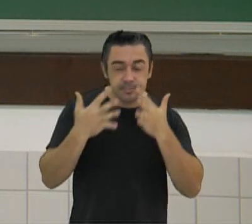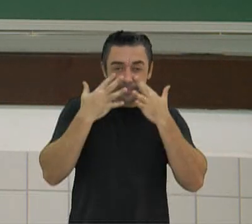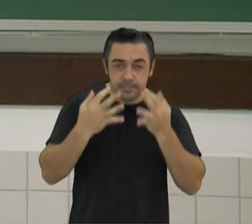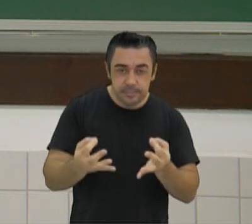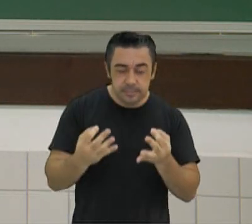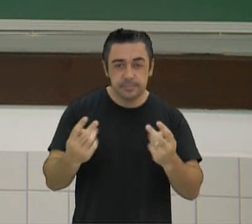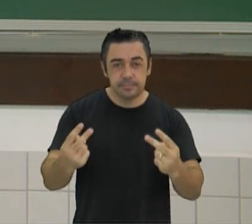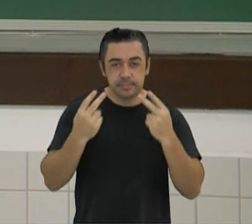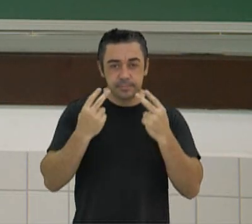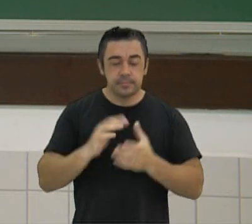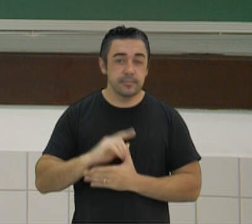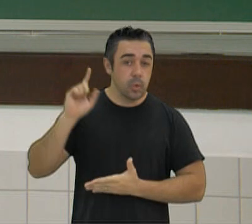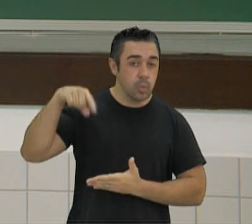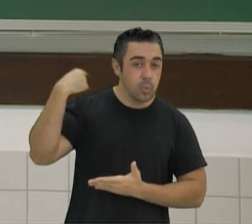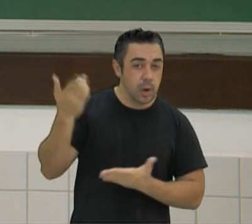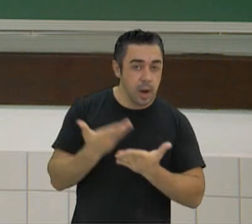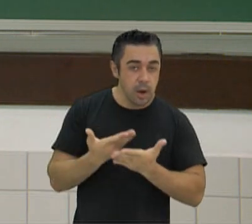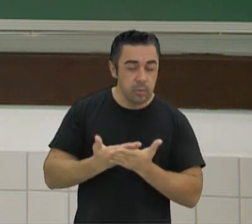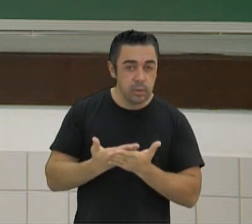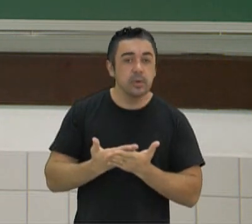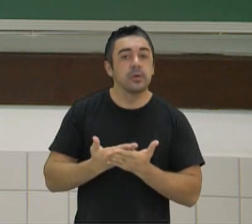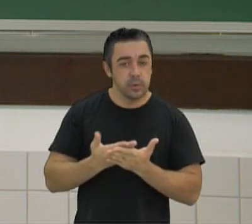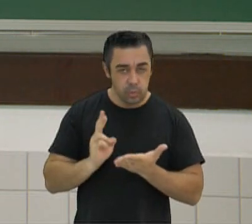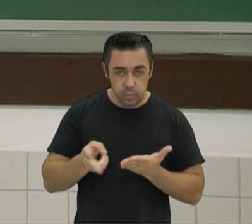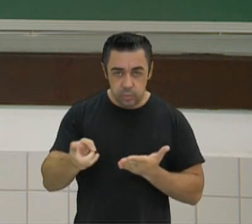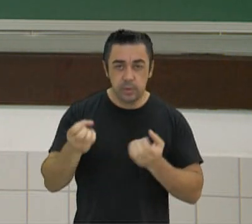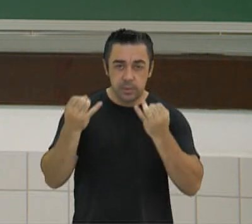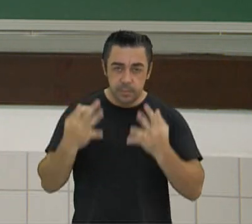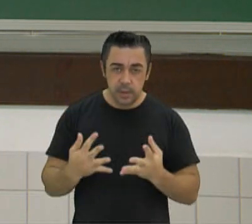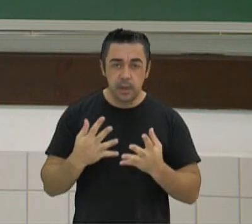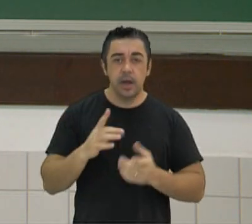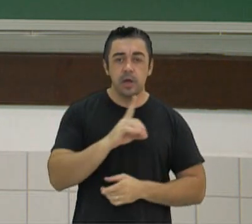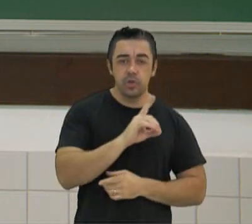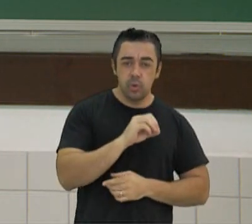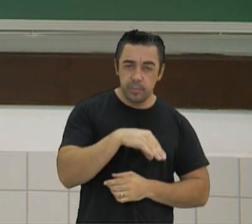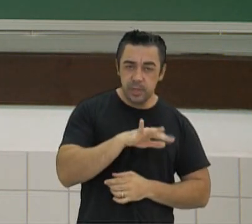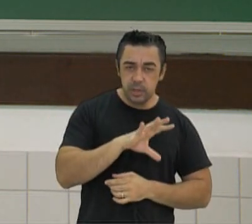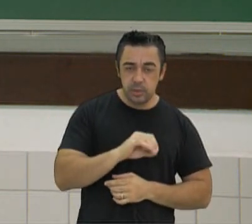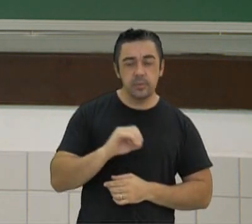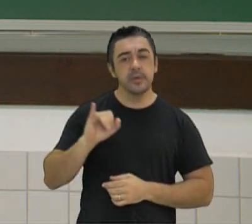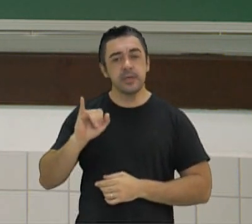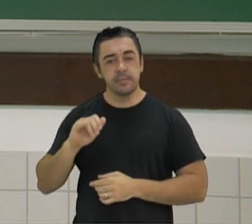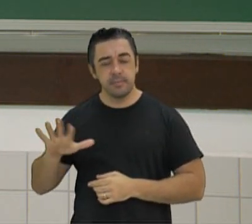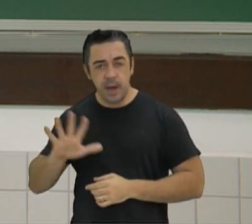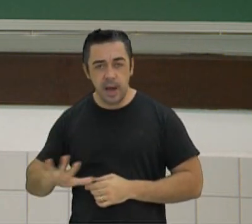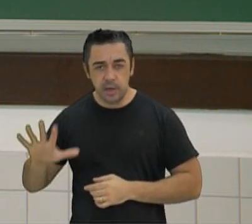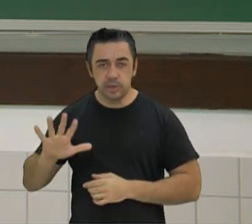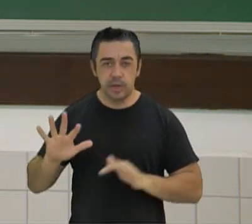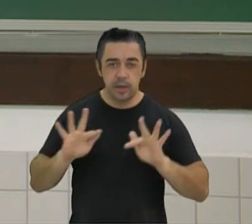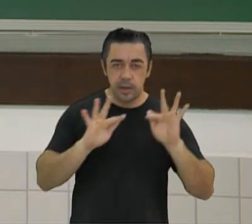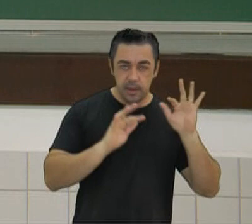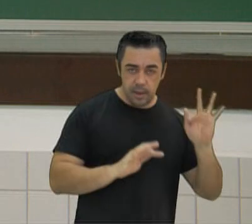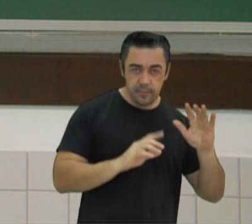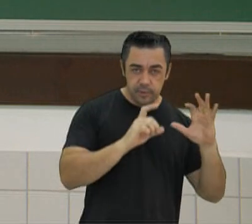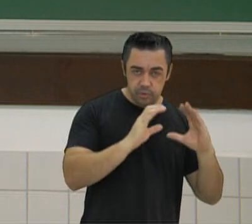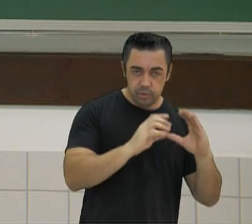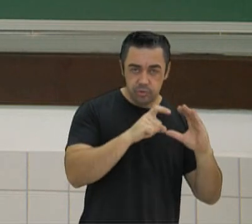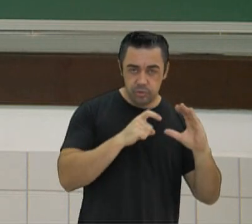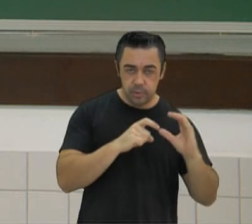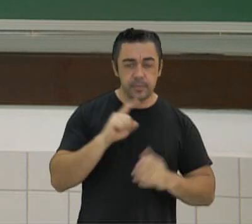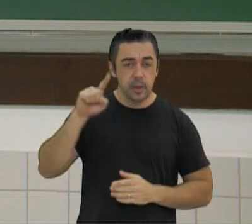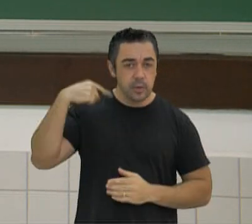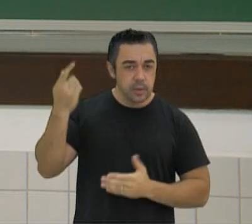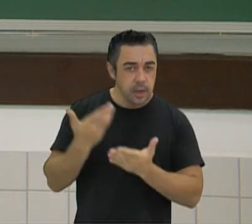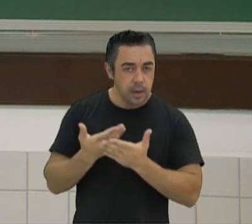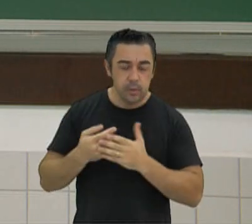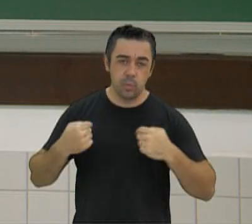de vocês. Na próxima aula a gente vai falar sobre domínio e imagem de uma função. Legal? Eu espero vocês então na próxima. Não